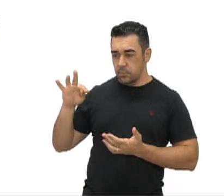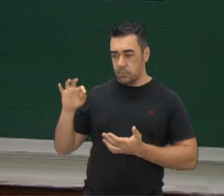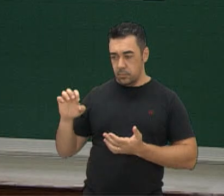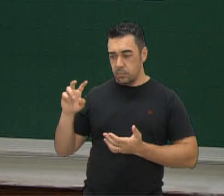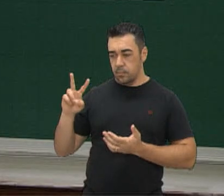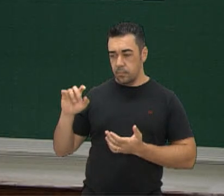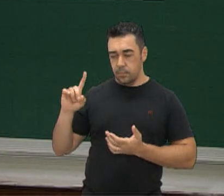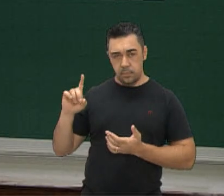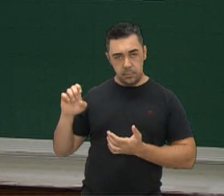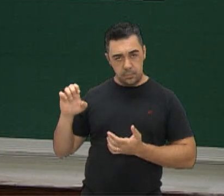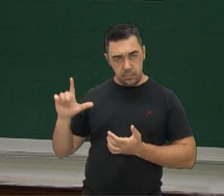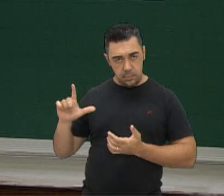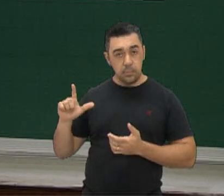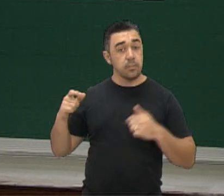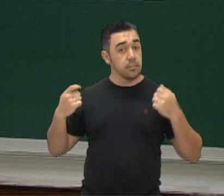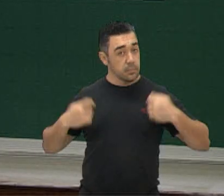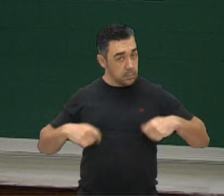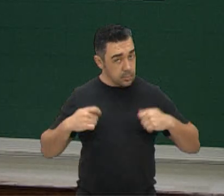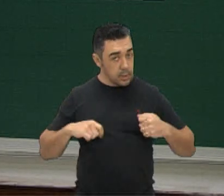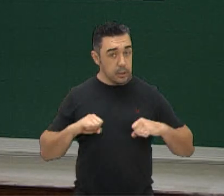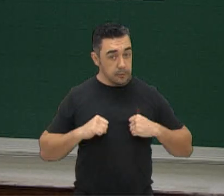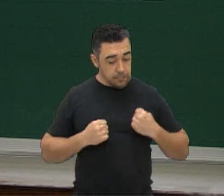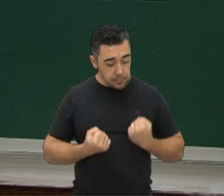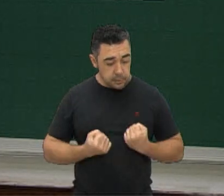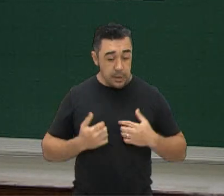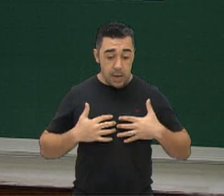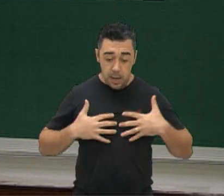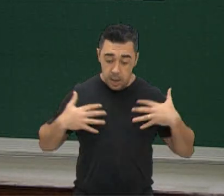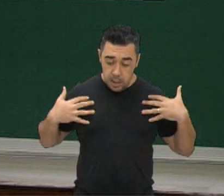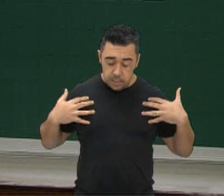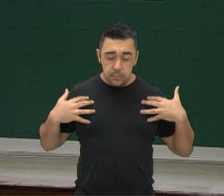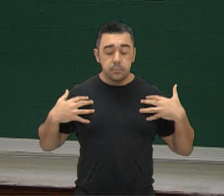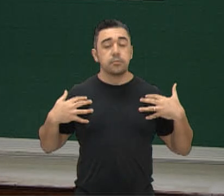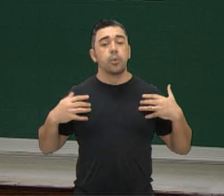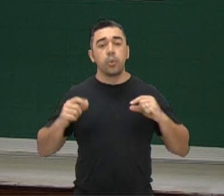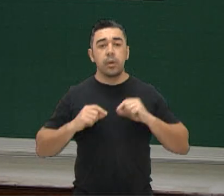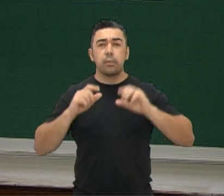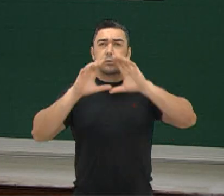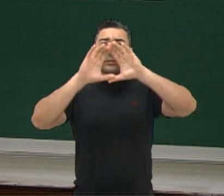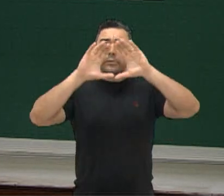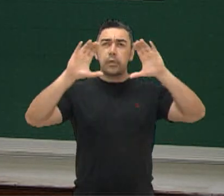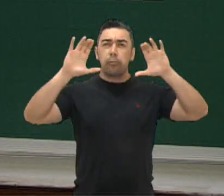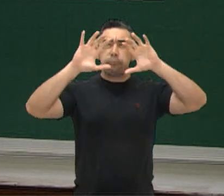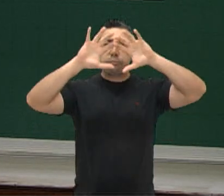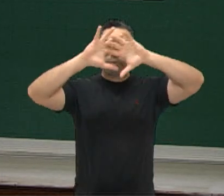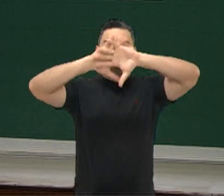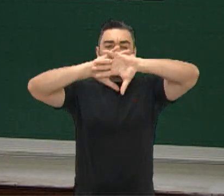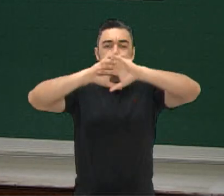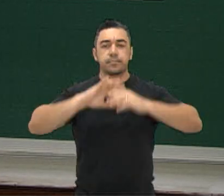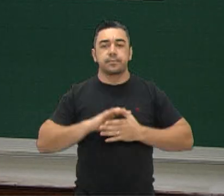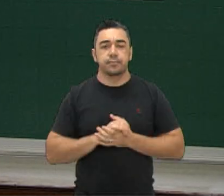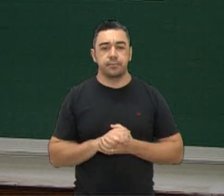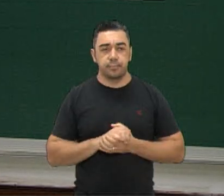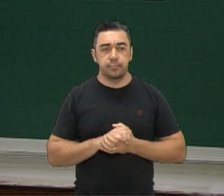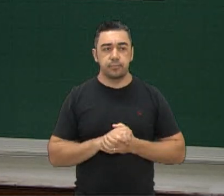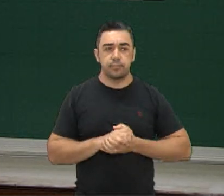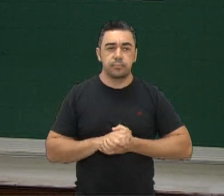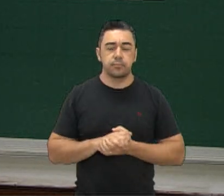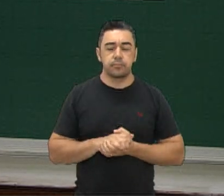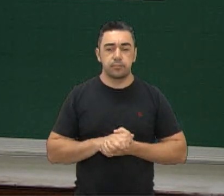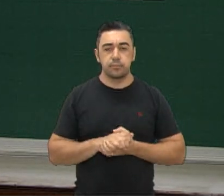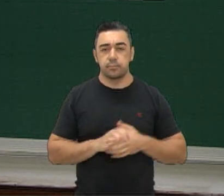Montevidéu, terão que enfrentar com ânimo e bom humor um céu que está coberto, né? La